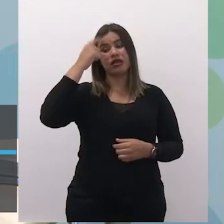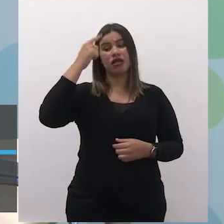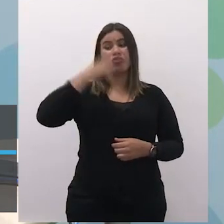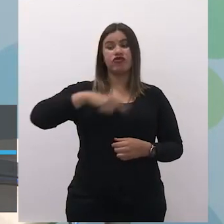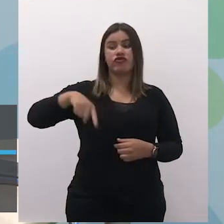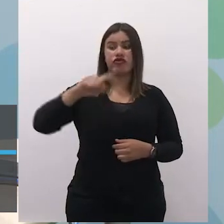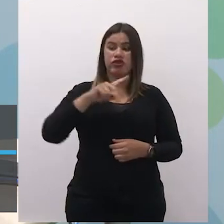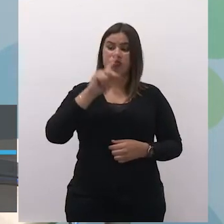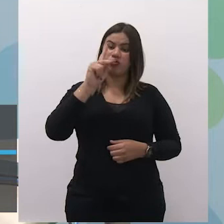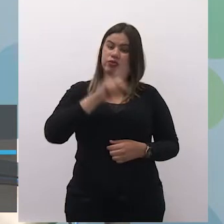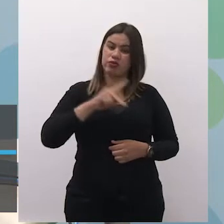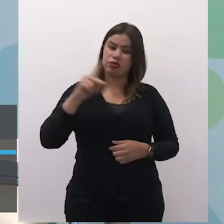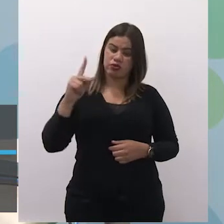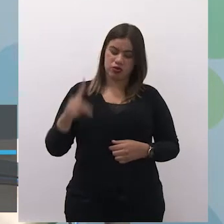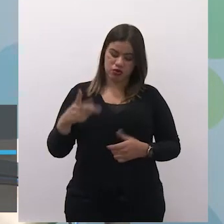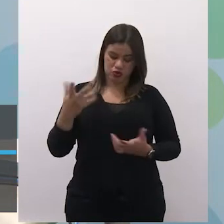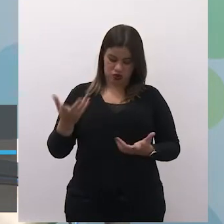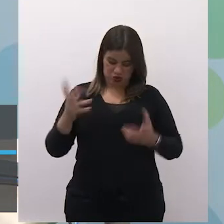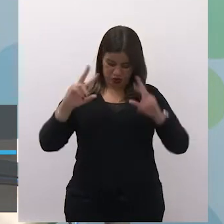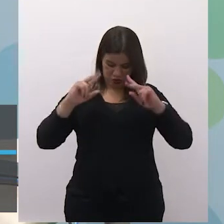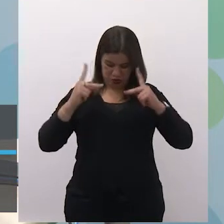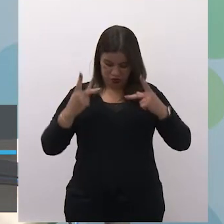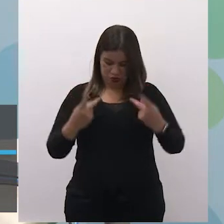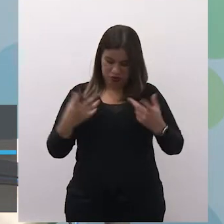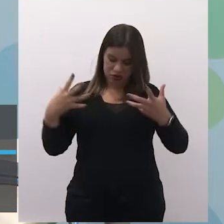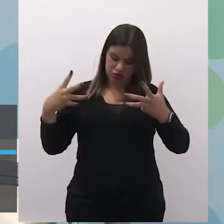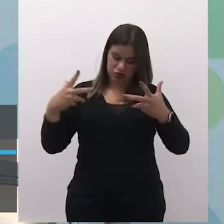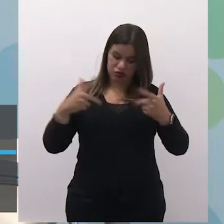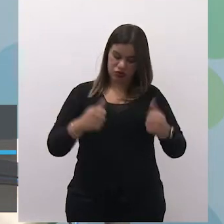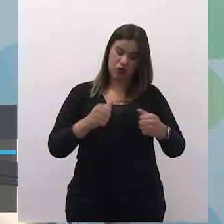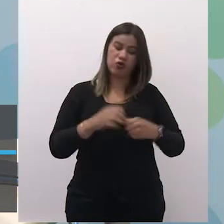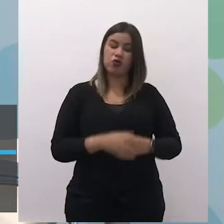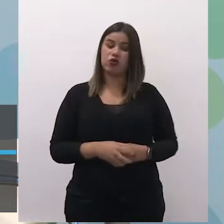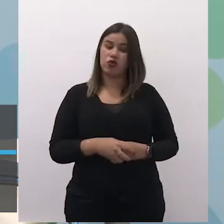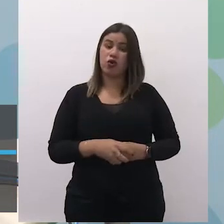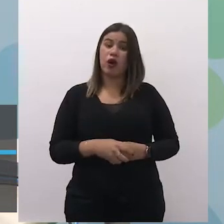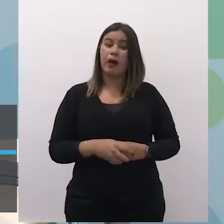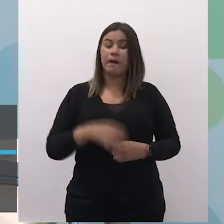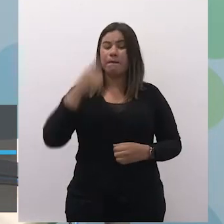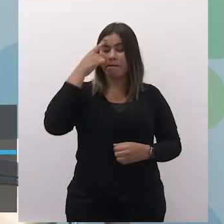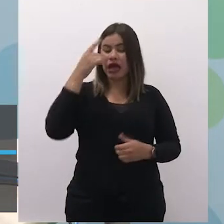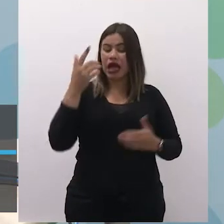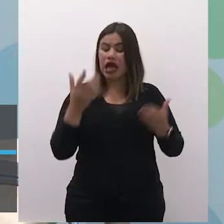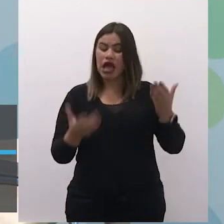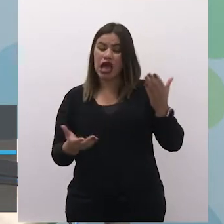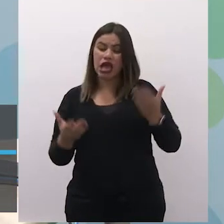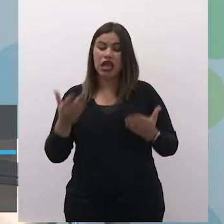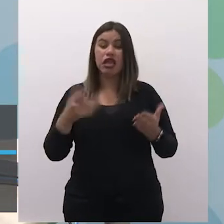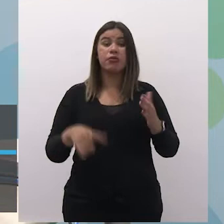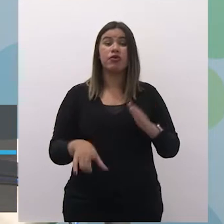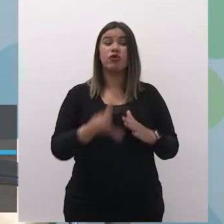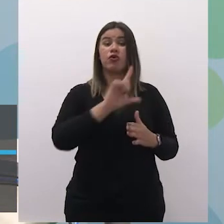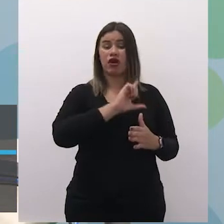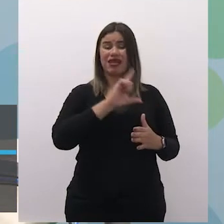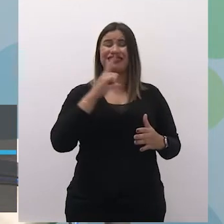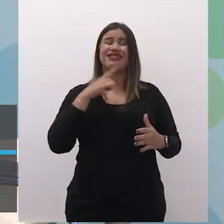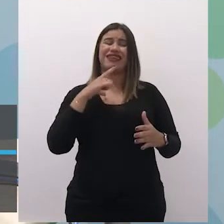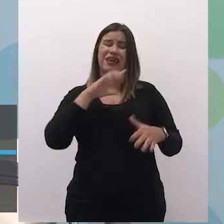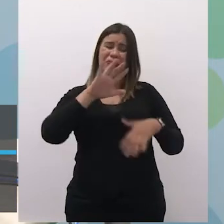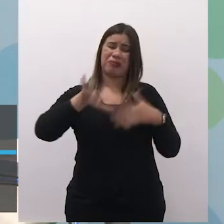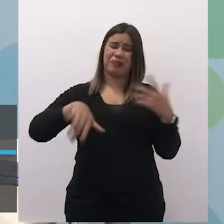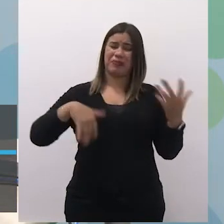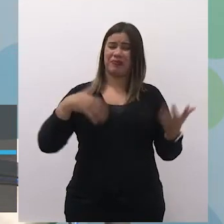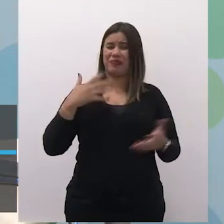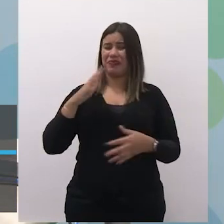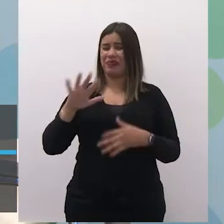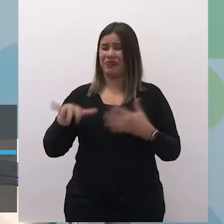professores, pensando no ser humano como um todo, antes dessa fase de equilíbrio, existe uma fase de desorganização.